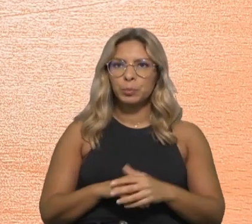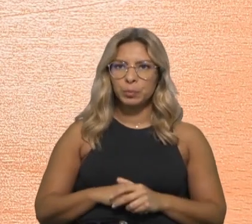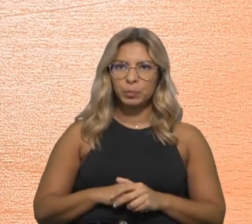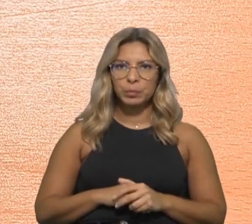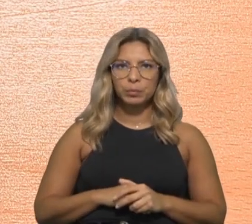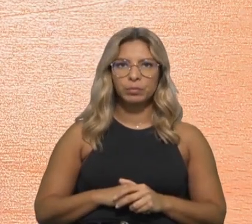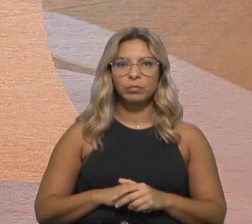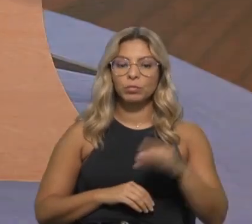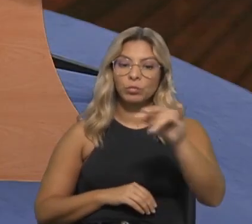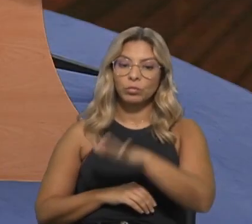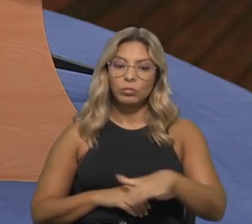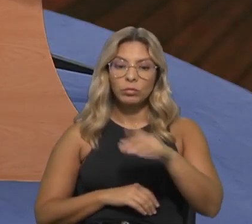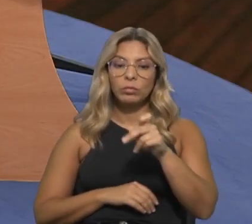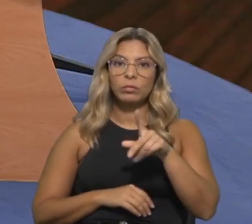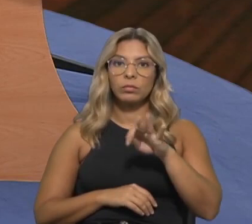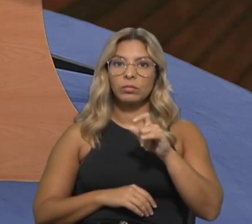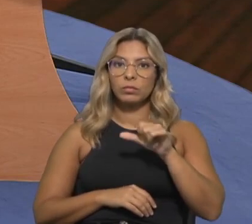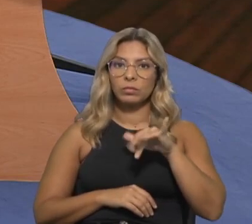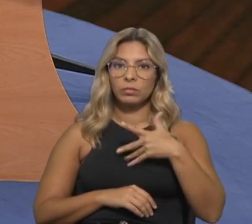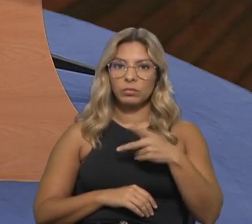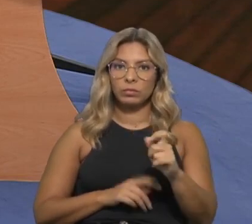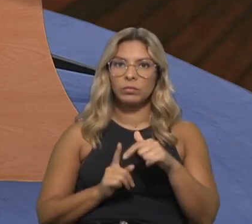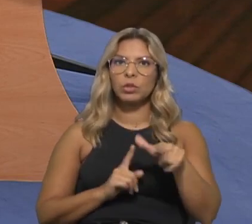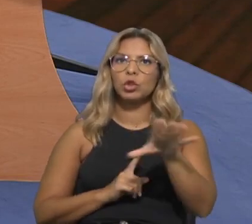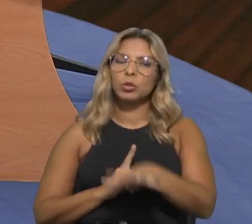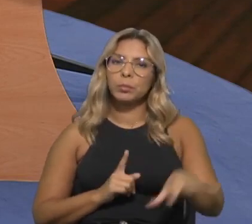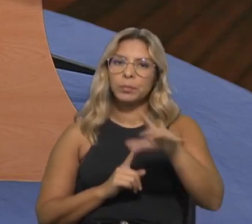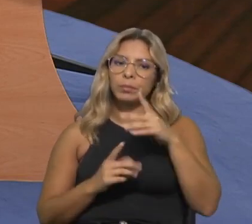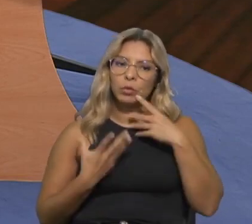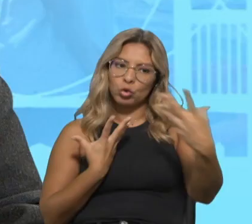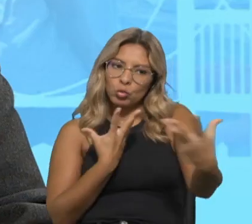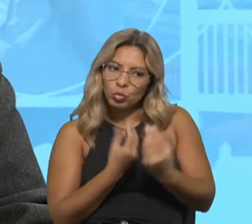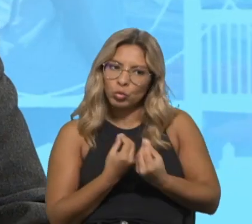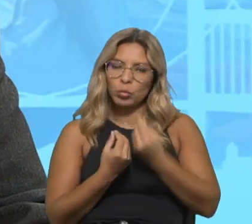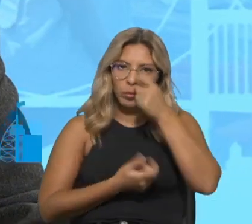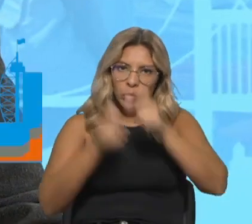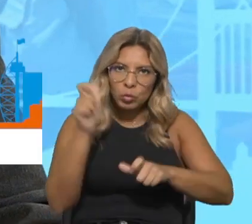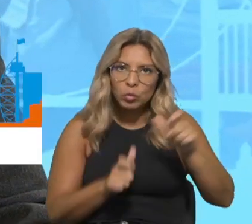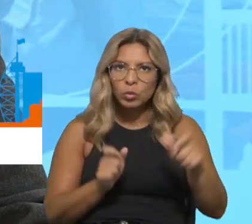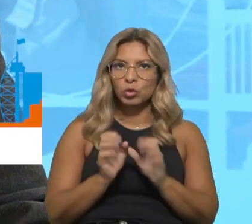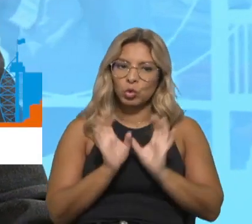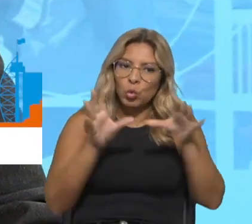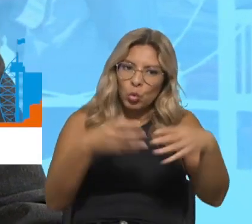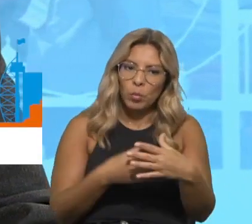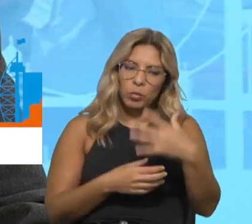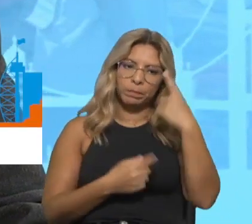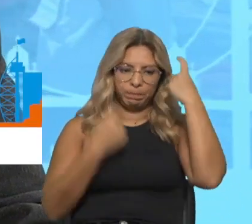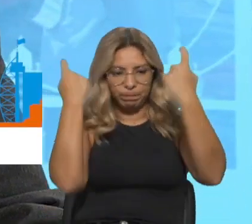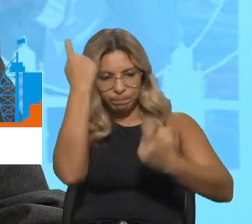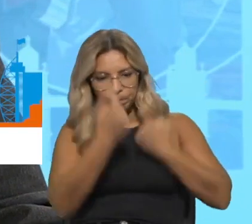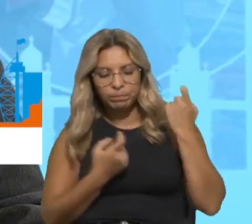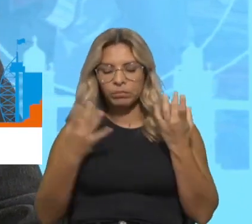fátima alfag dispõe de um espaço que acolhe pessoas e grupos para tempos de reflexão de